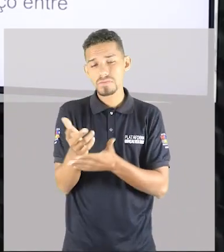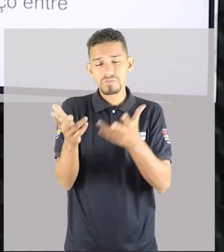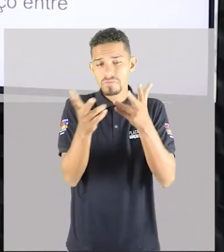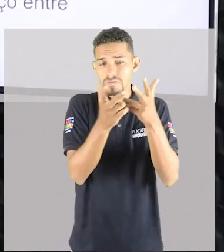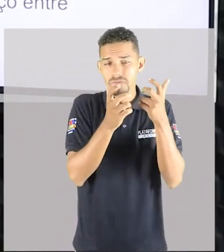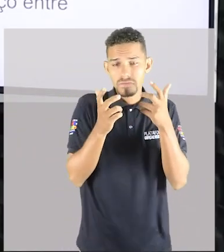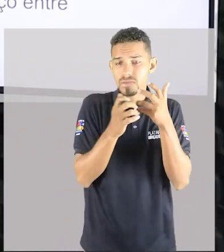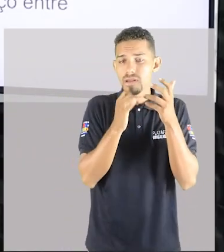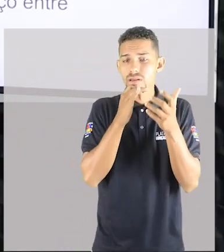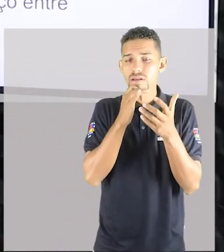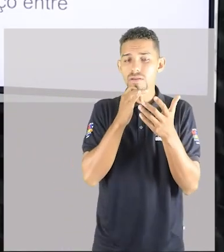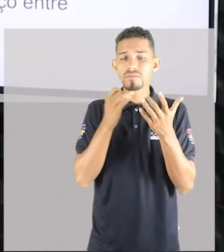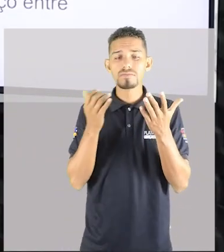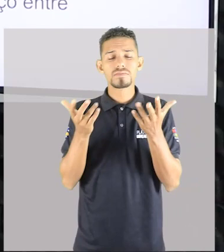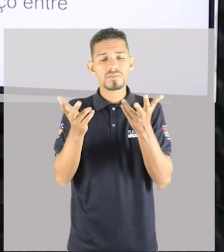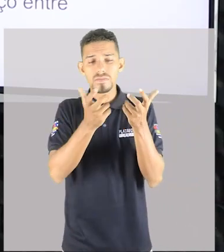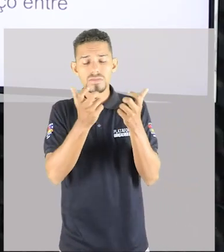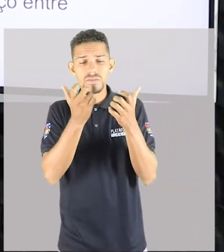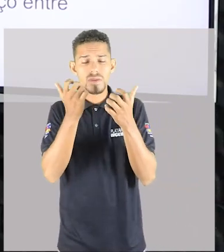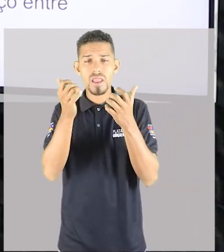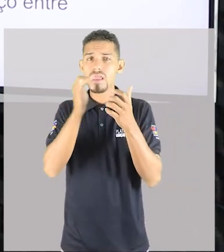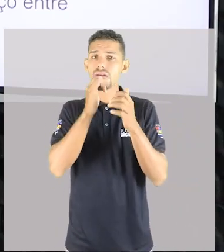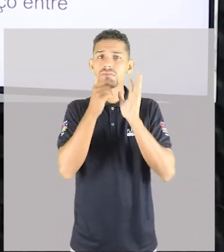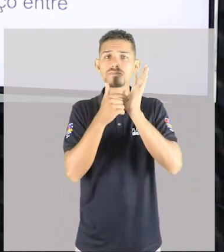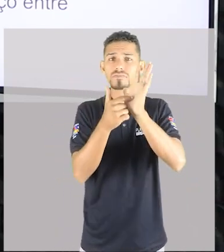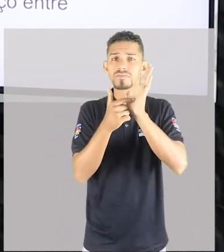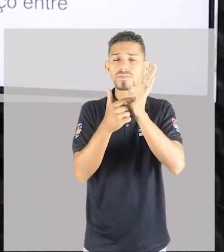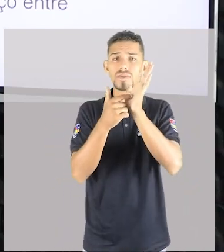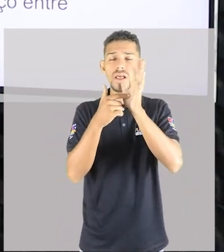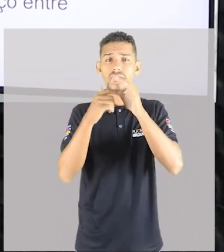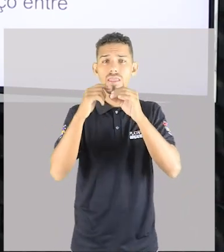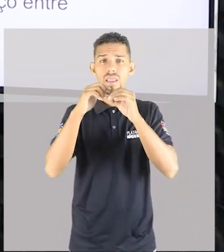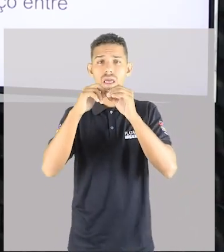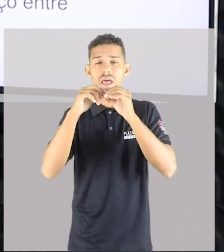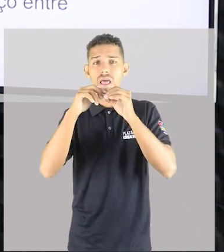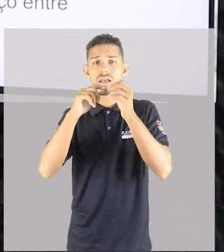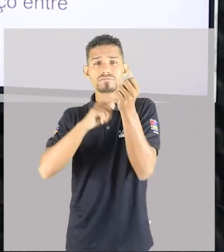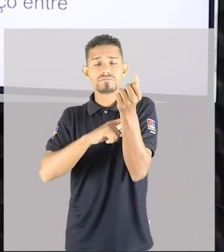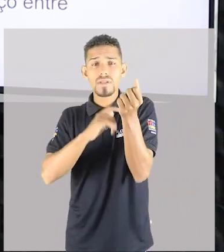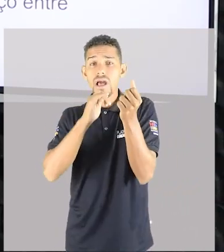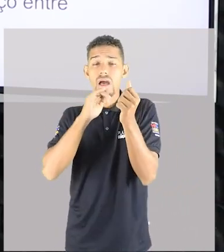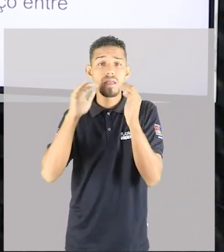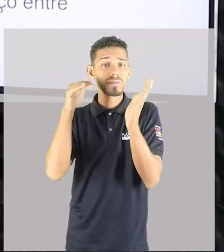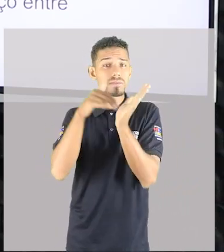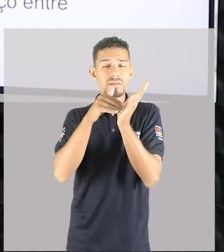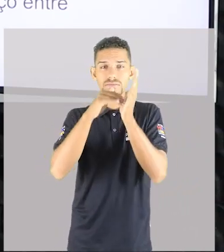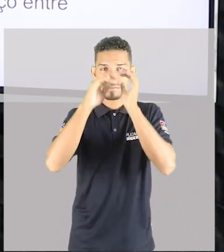cones e bastonetes, que enviam sinais para o nervo óptico até o cérebro.